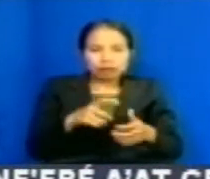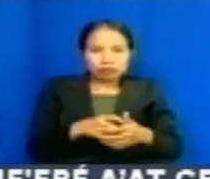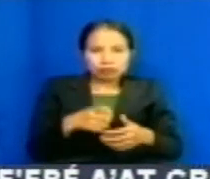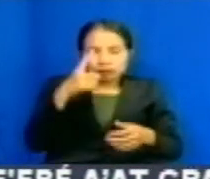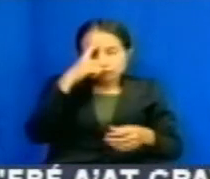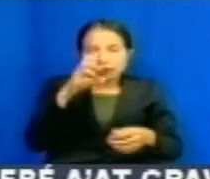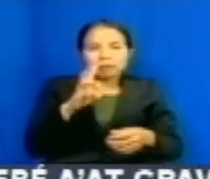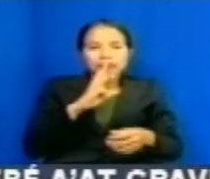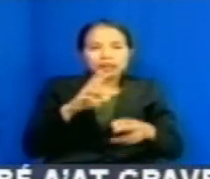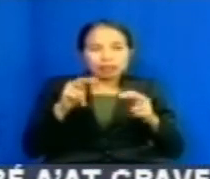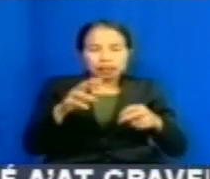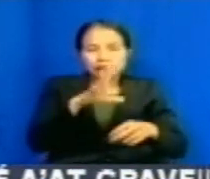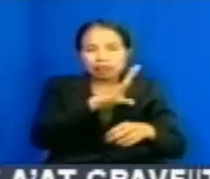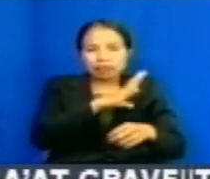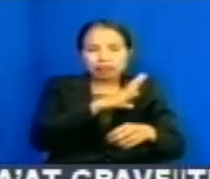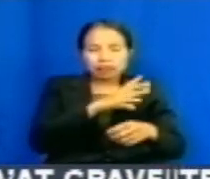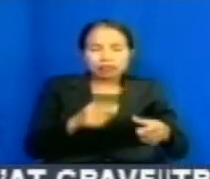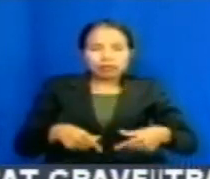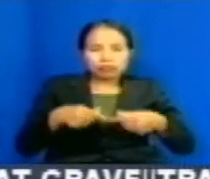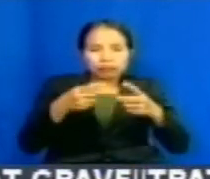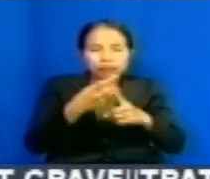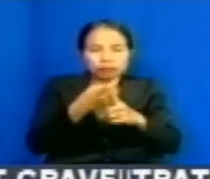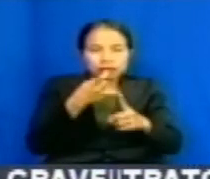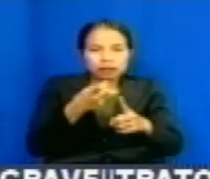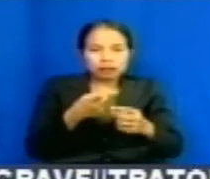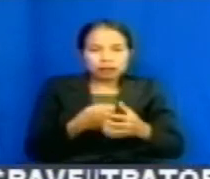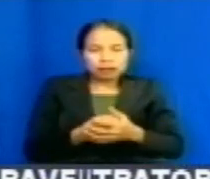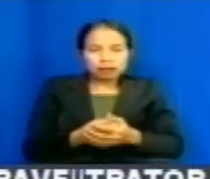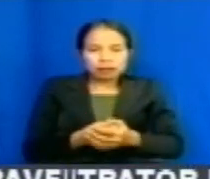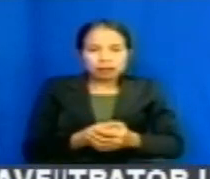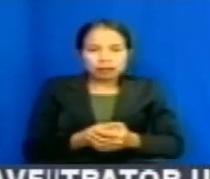tenki hende it ba iha fornecimento husi